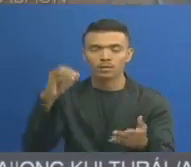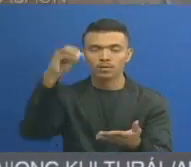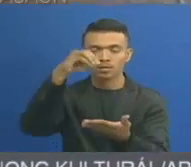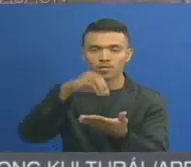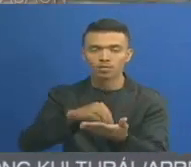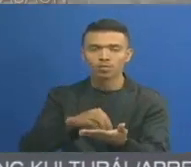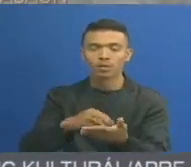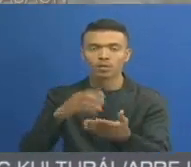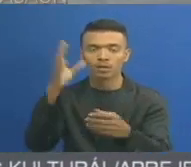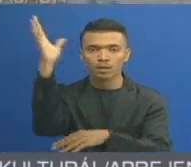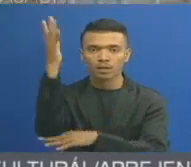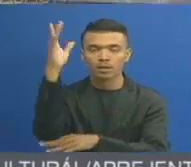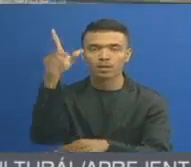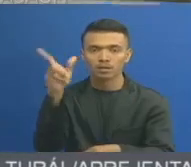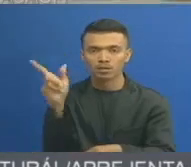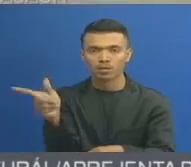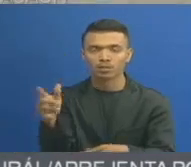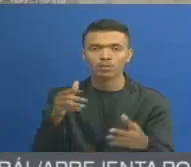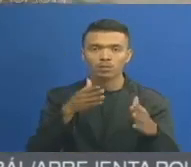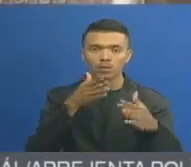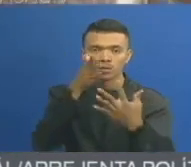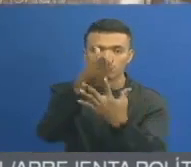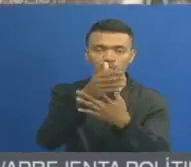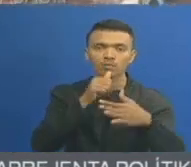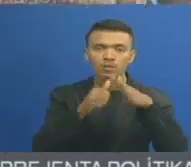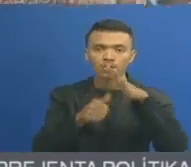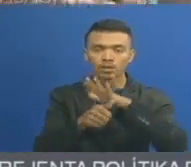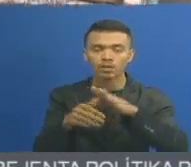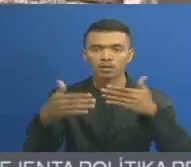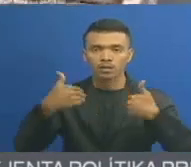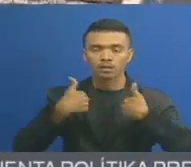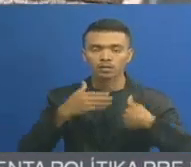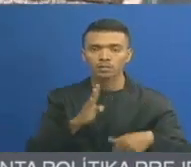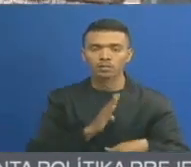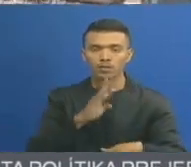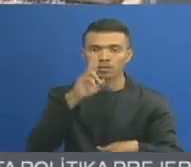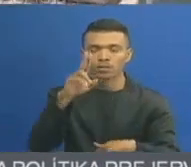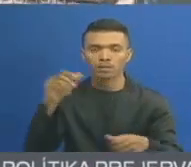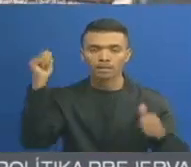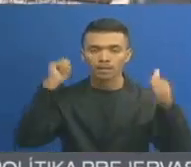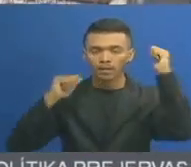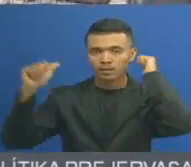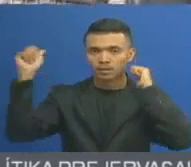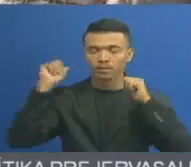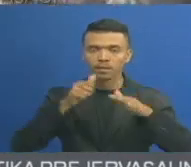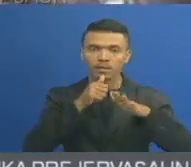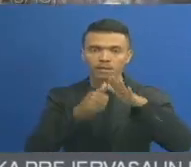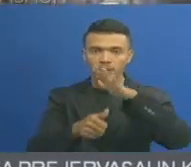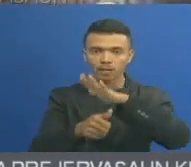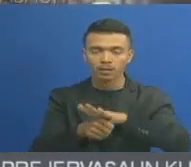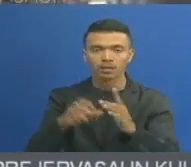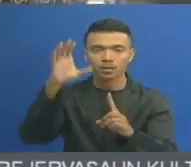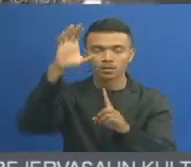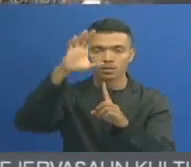Aikubiku, Ruanulu, Nebetama ilegal e município Baucau. Nihatudan, atividade de transação ilegal, né?